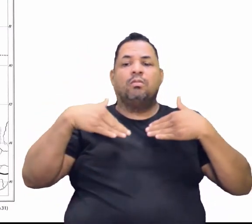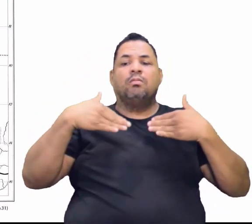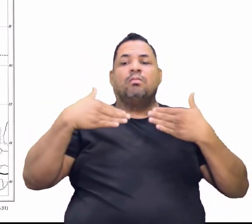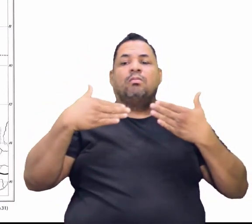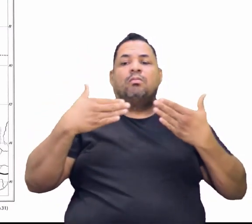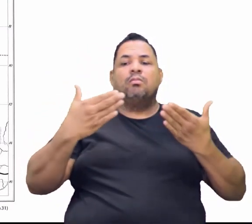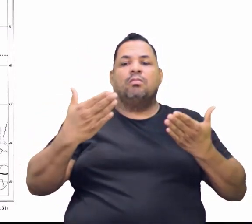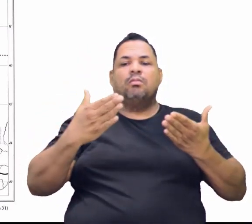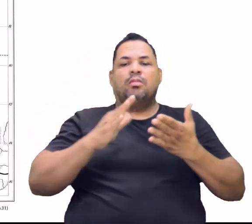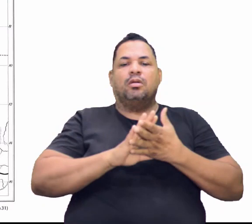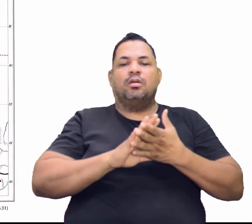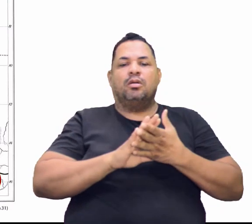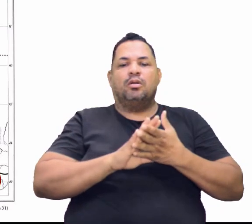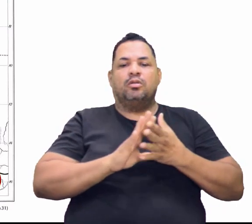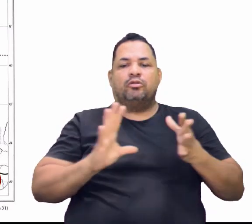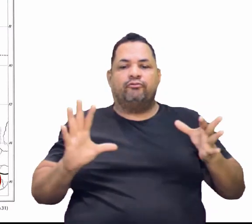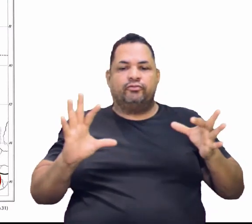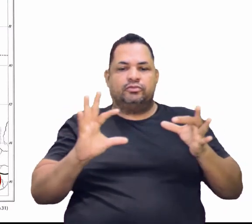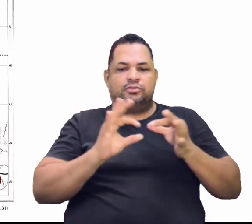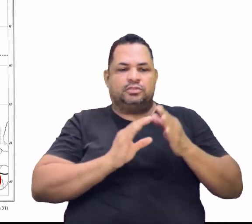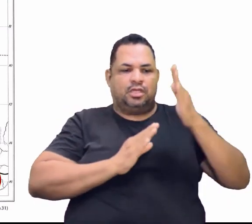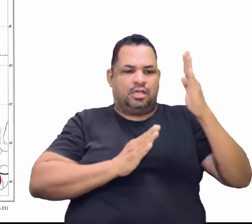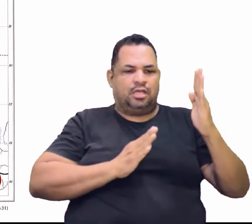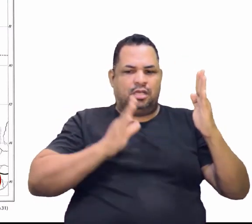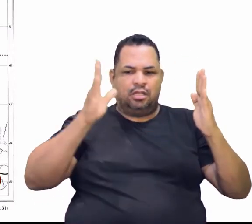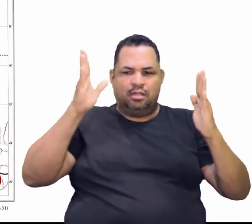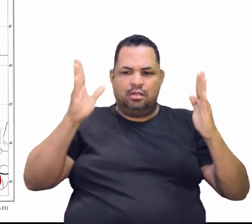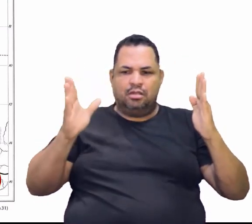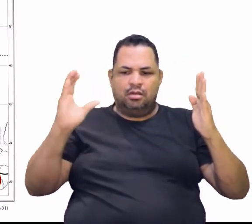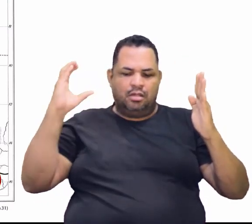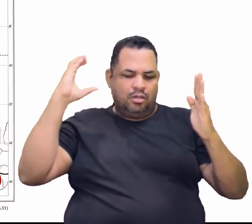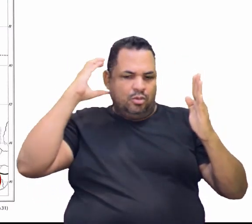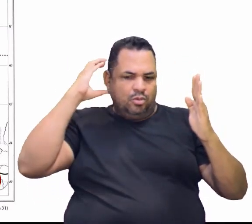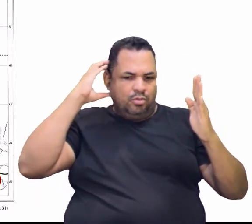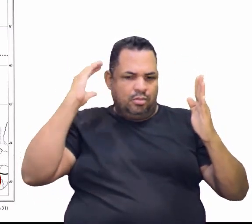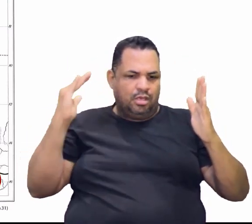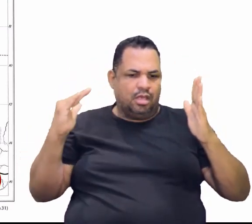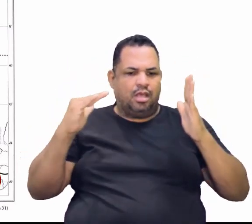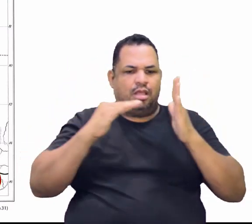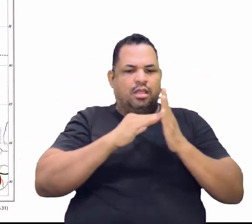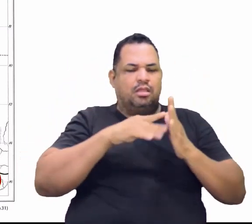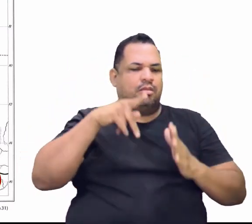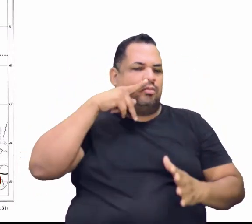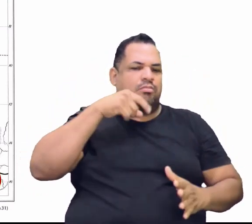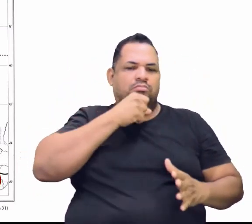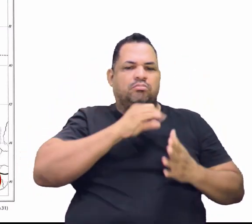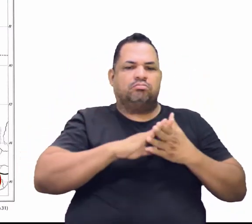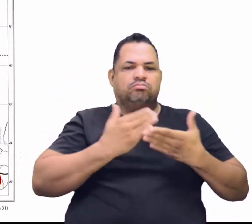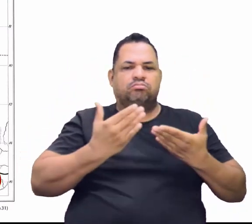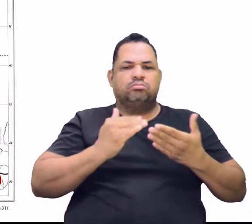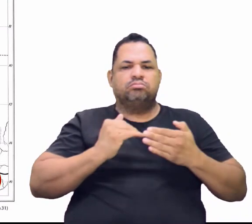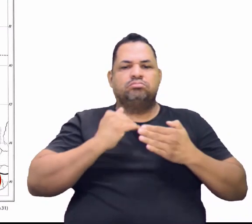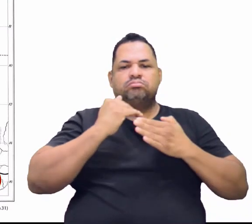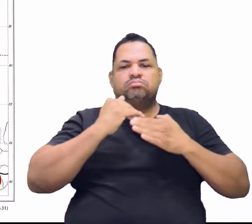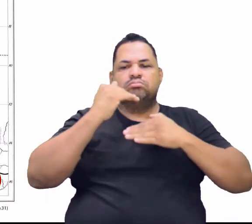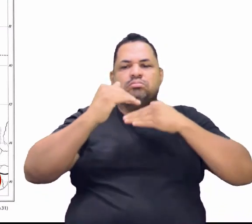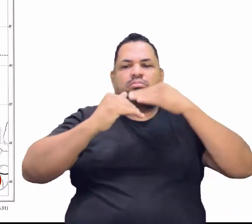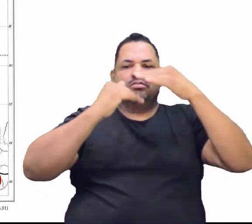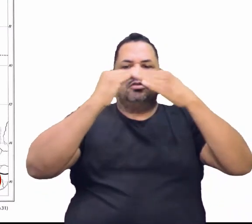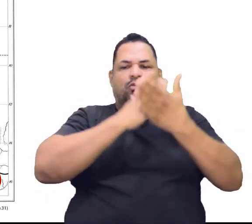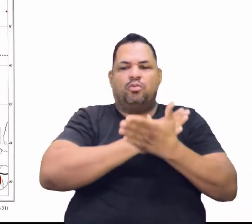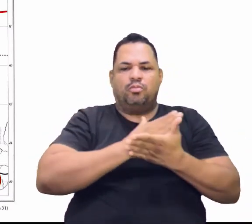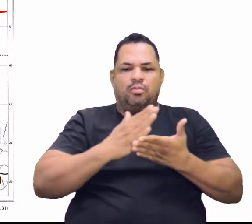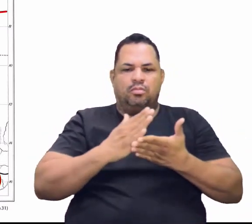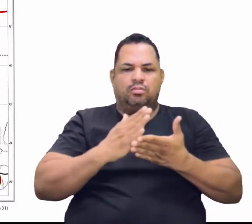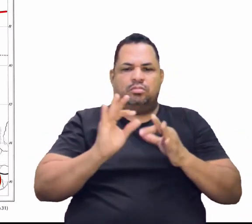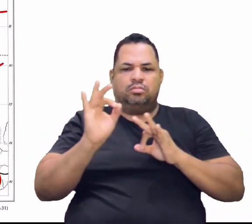que você interliga Cuiabá com essa região longínqua, você leva ao progresso. E o